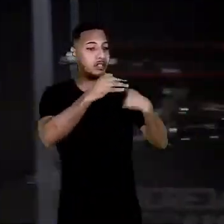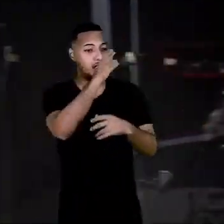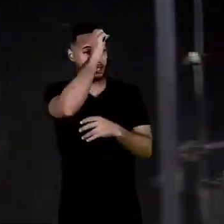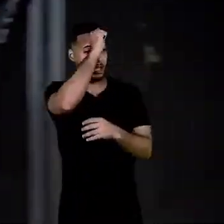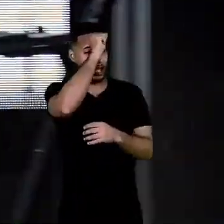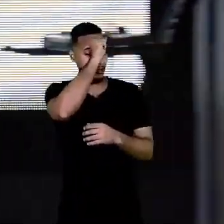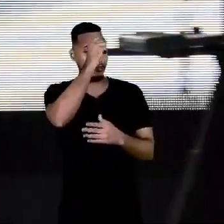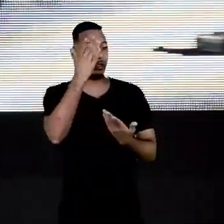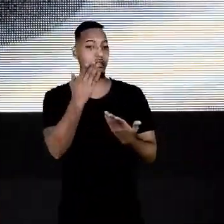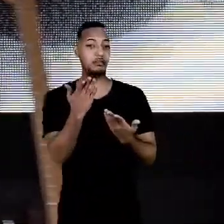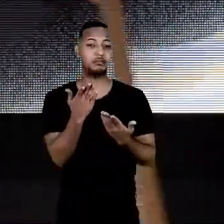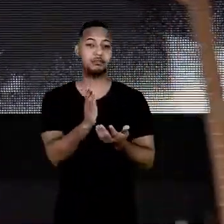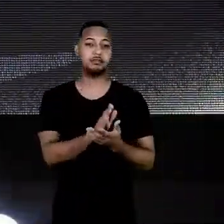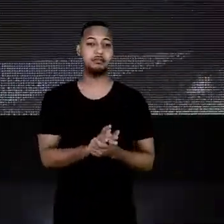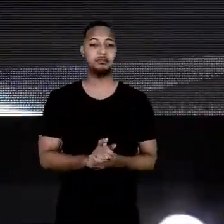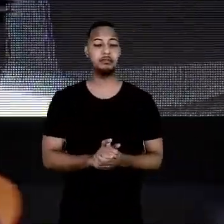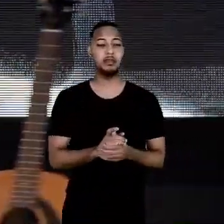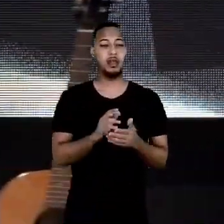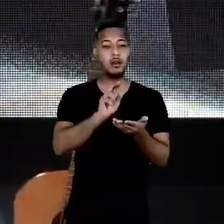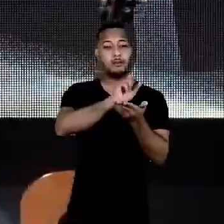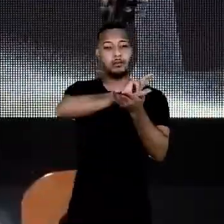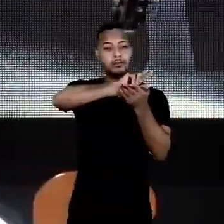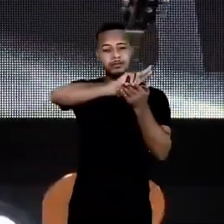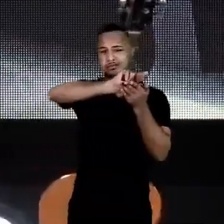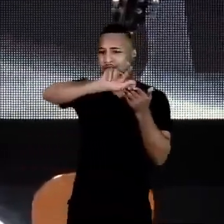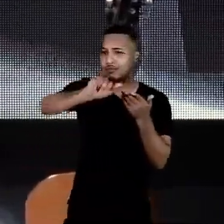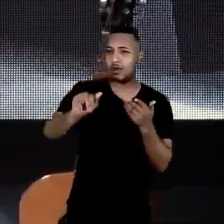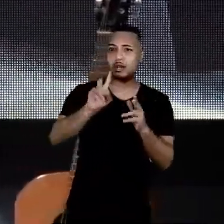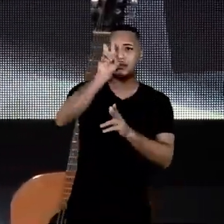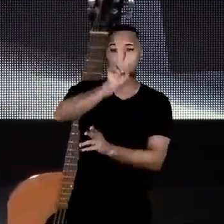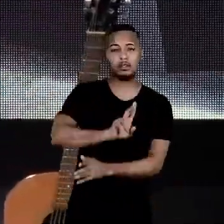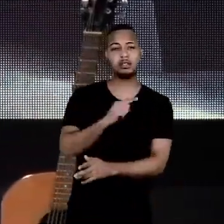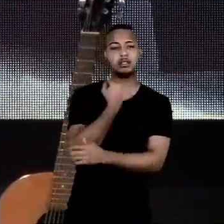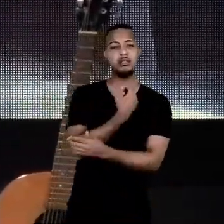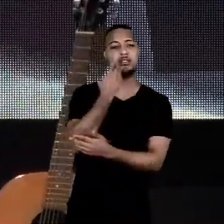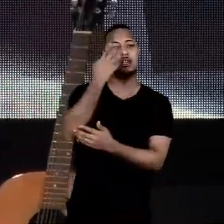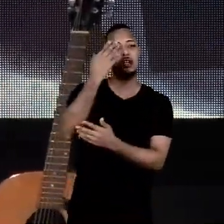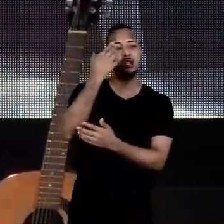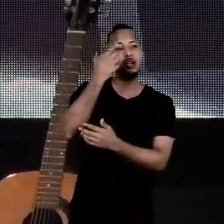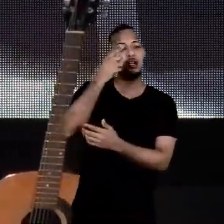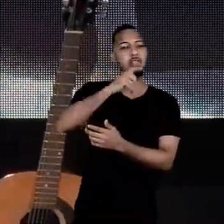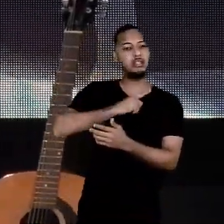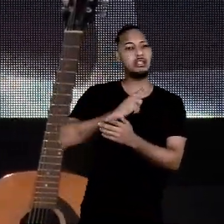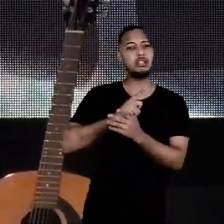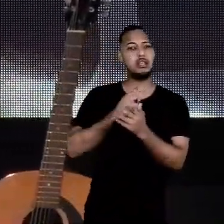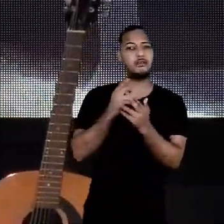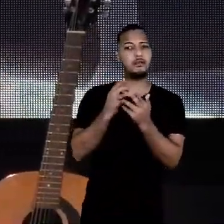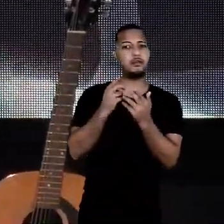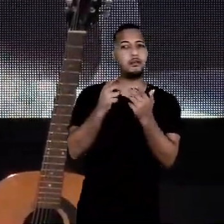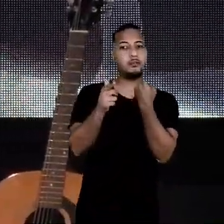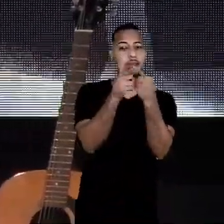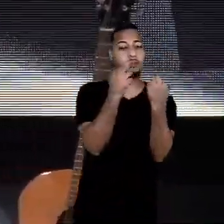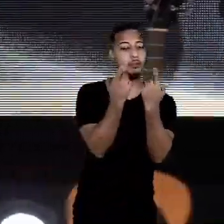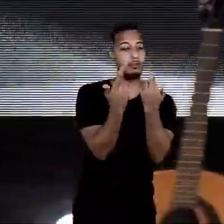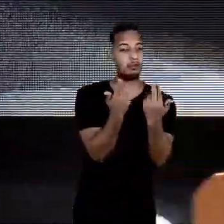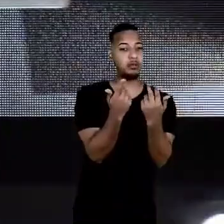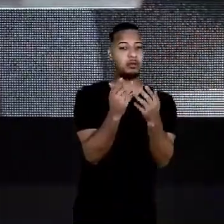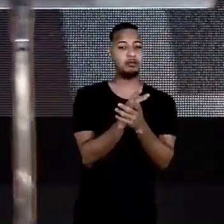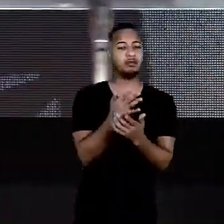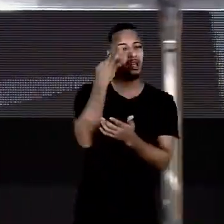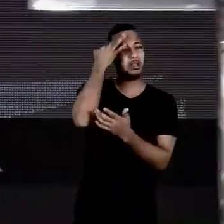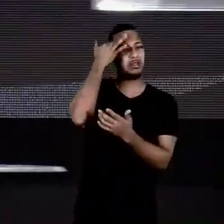Várias vezes a gente passou por isso. Mas por quê? Porque Deus queria nos ensinar. Deus tem um propósito. Eu não sei se você